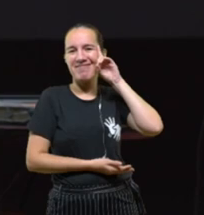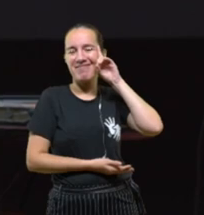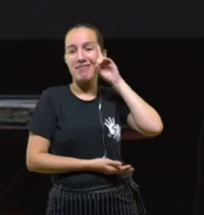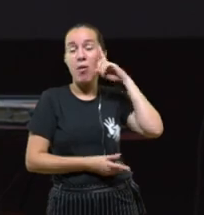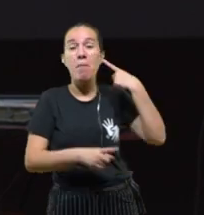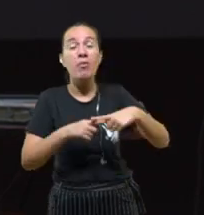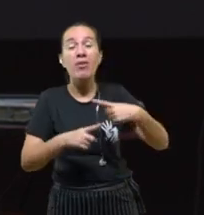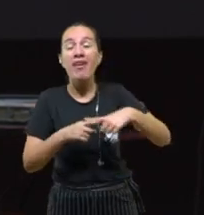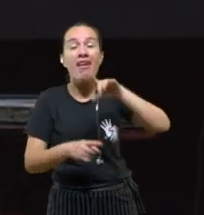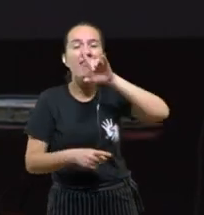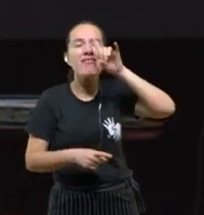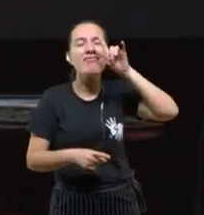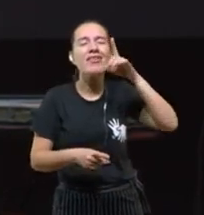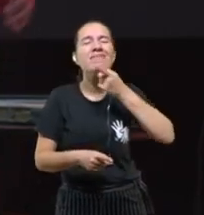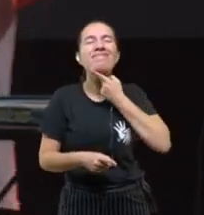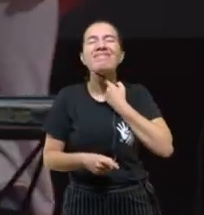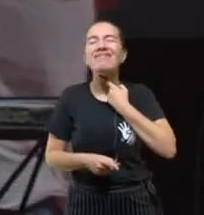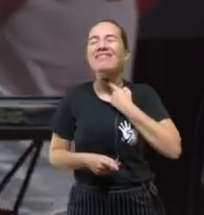dia.